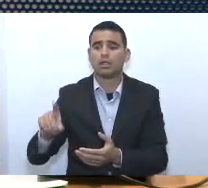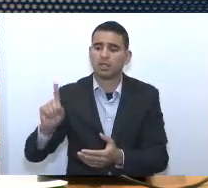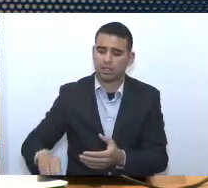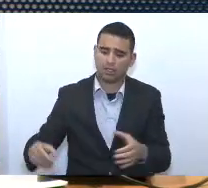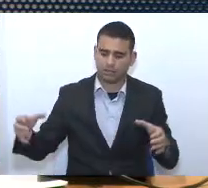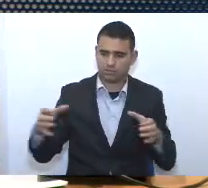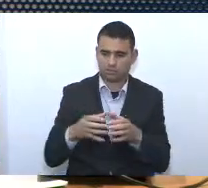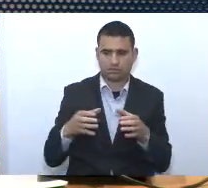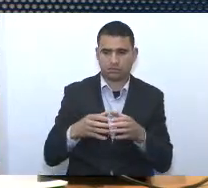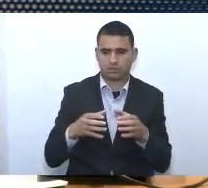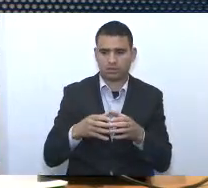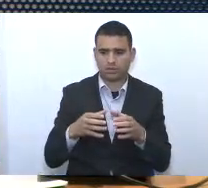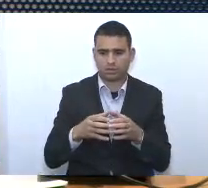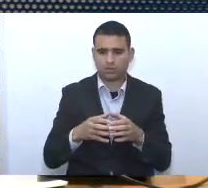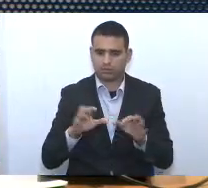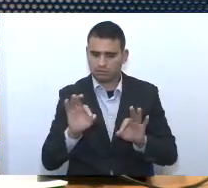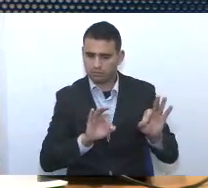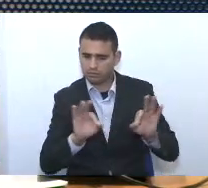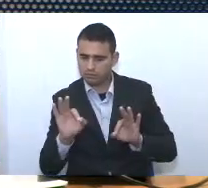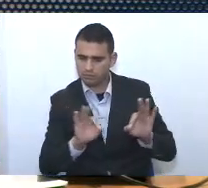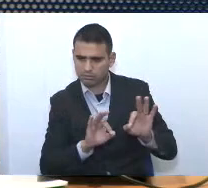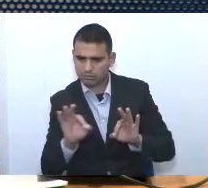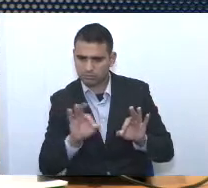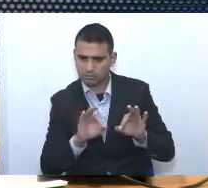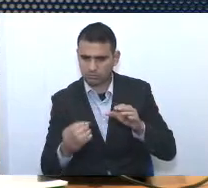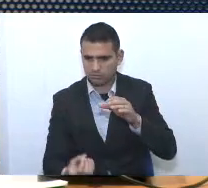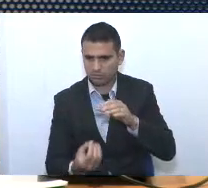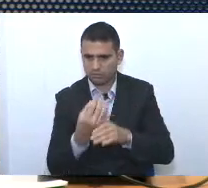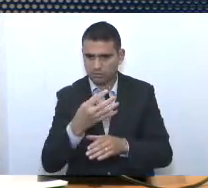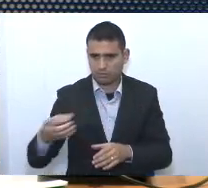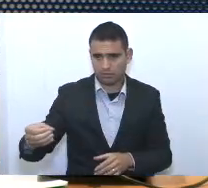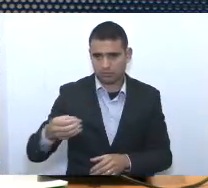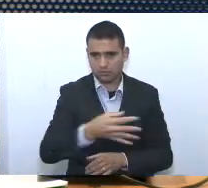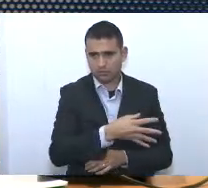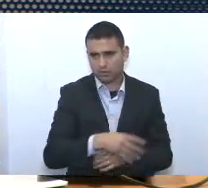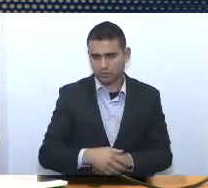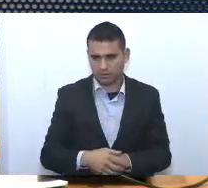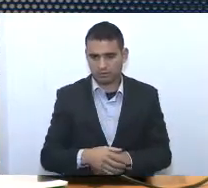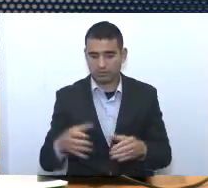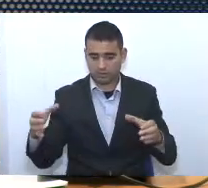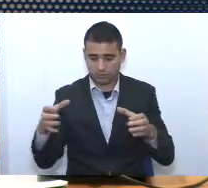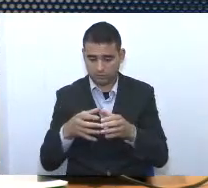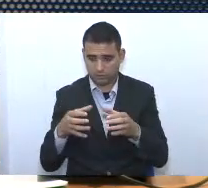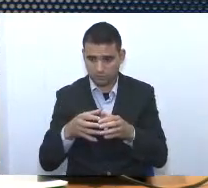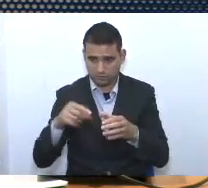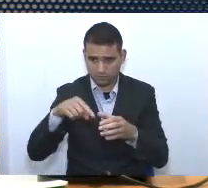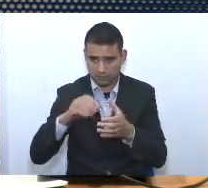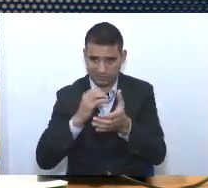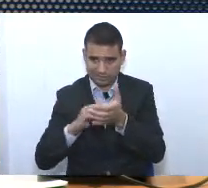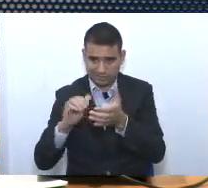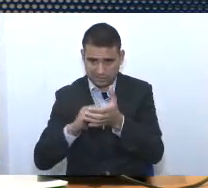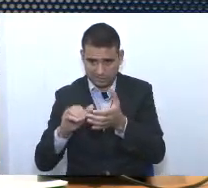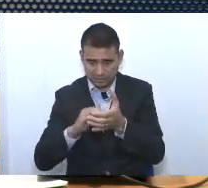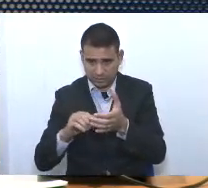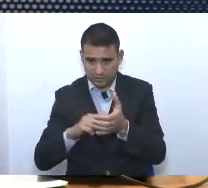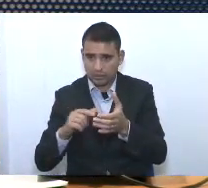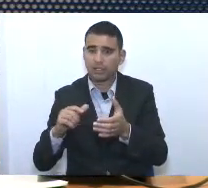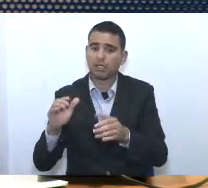por determinação do prefeito, de que a Secretaria de Assuntos Jurídicos dará todo o